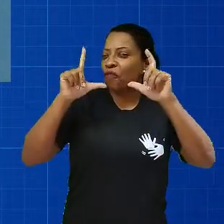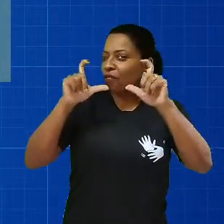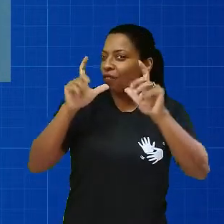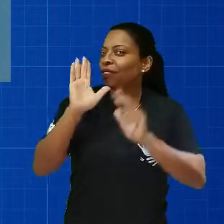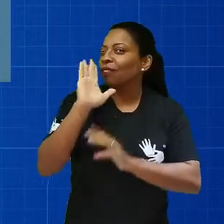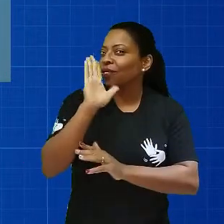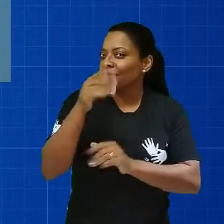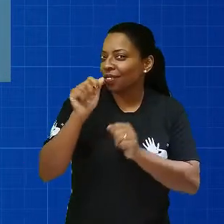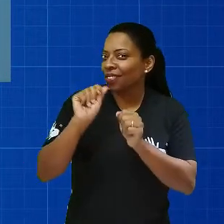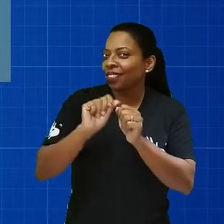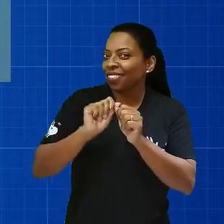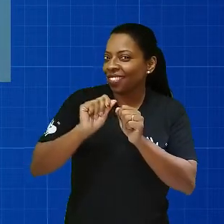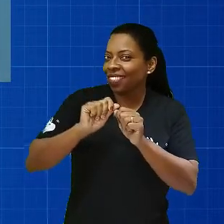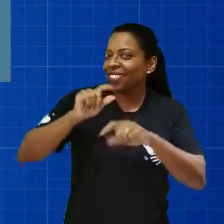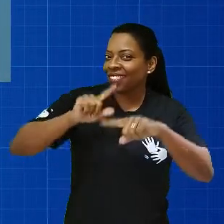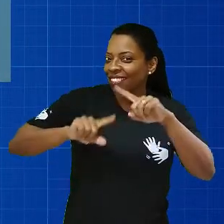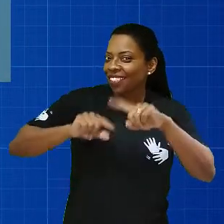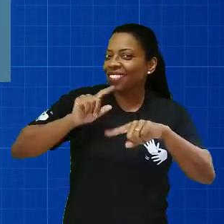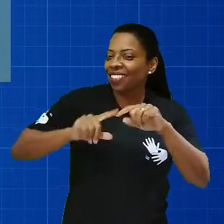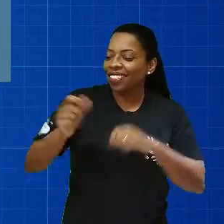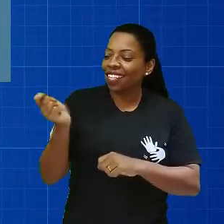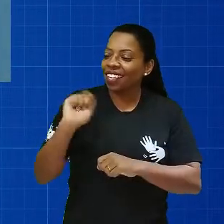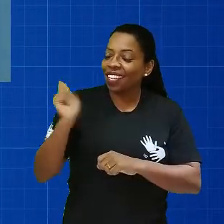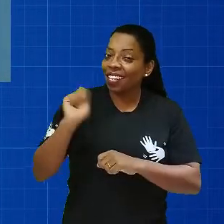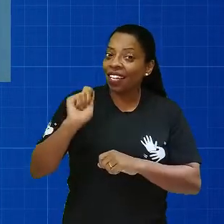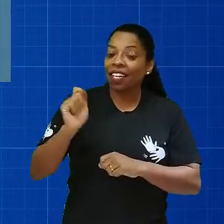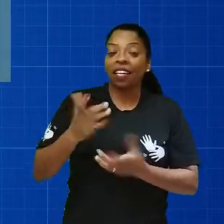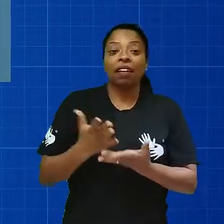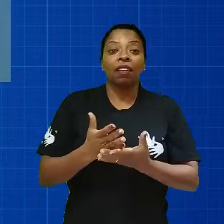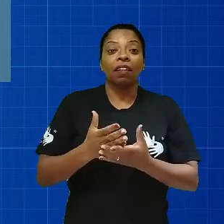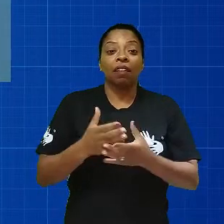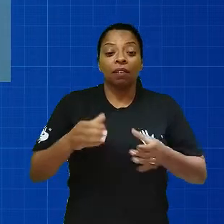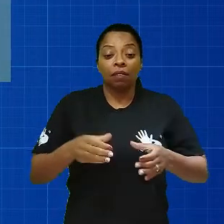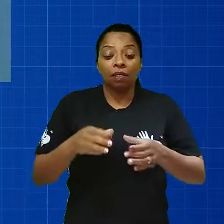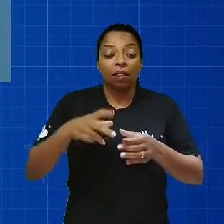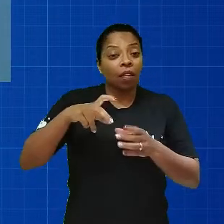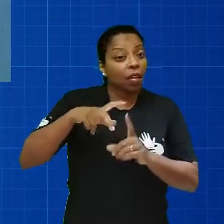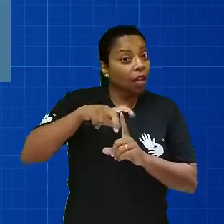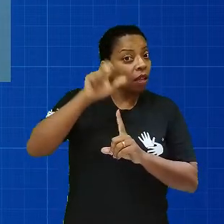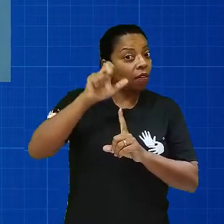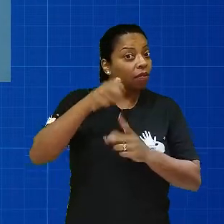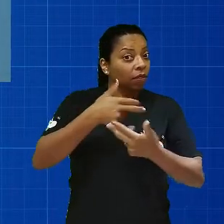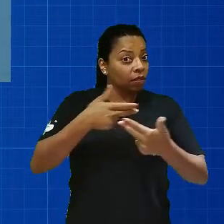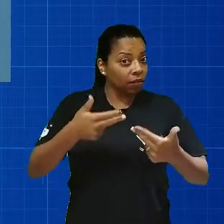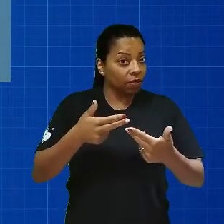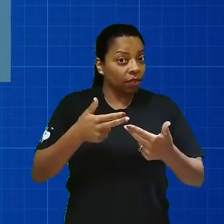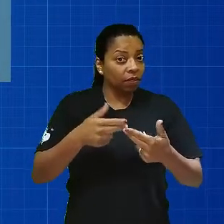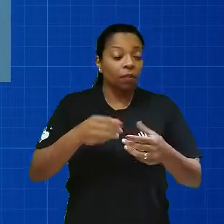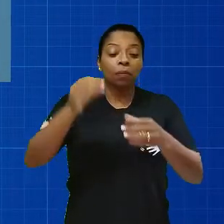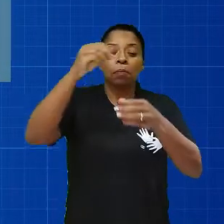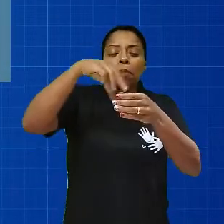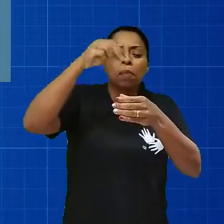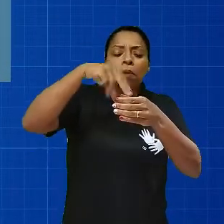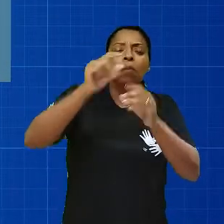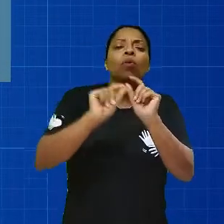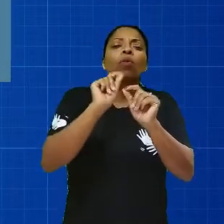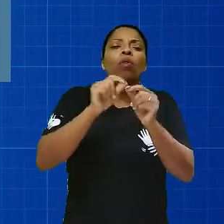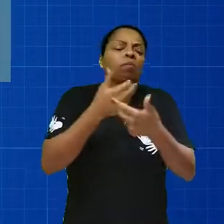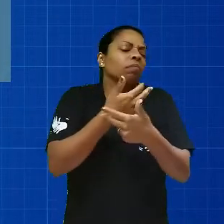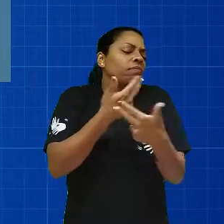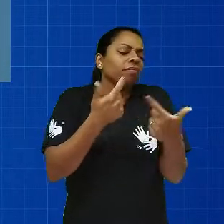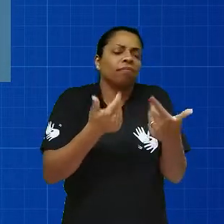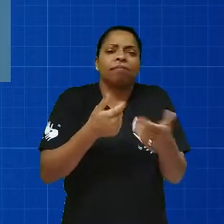fotos desses instrumentos que a gente construiu com elas, utilizando garrafa PET e diferentes coisas lá dentro, que ela